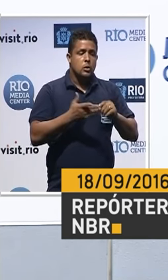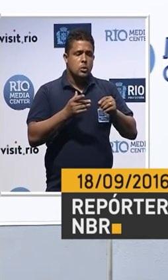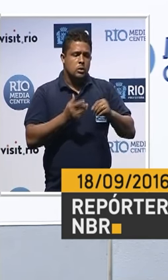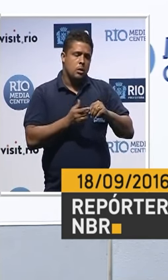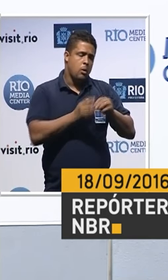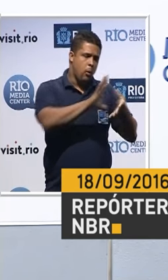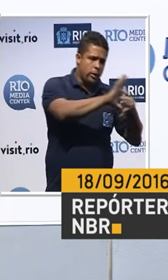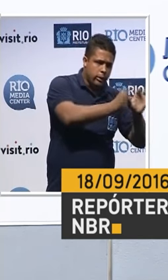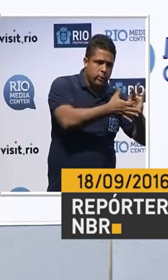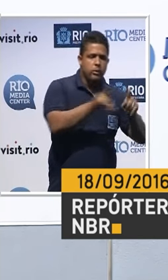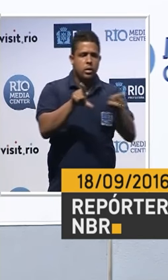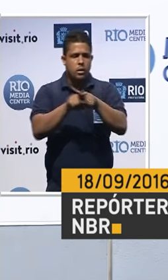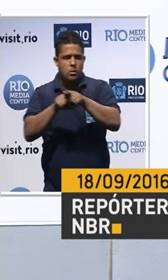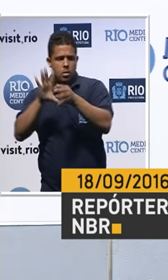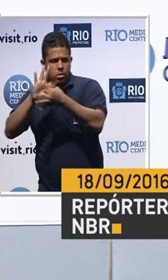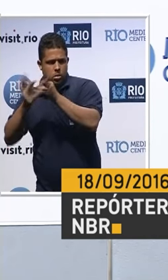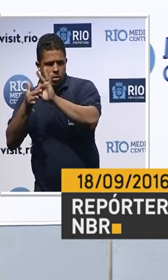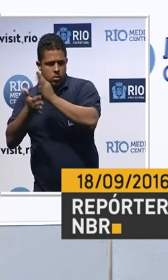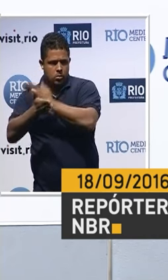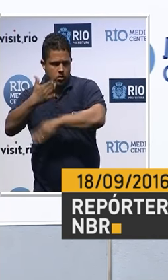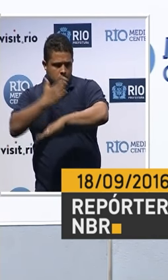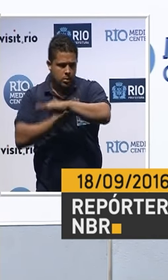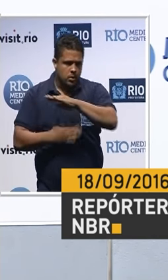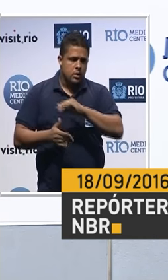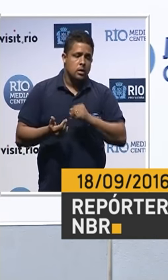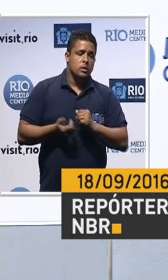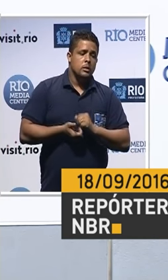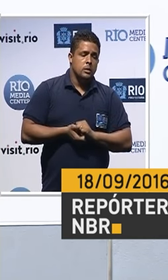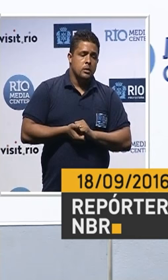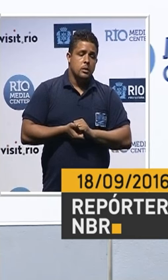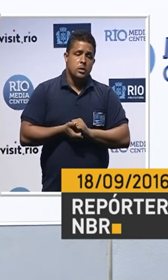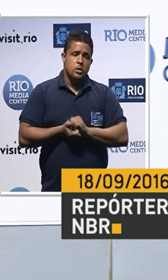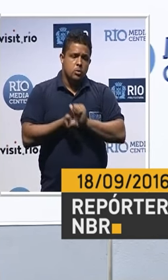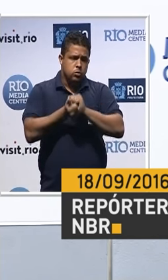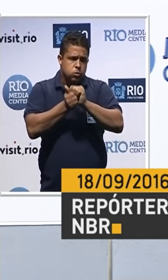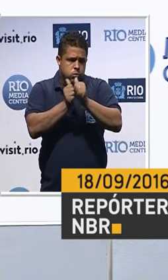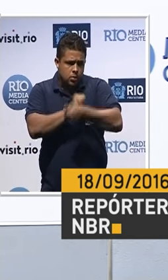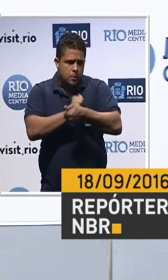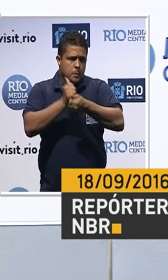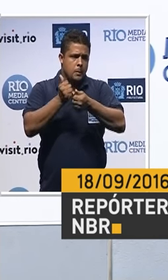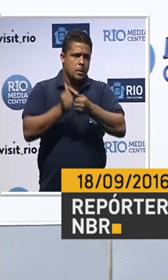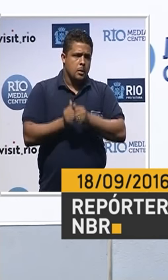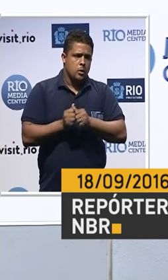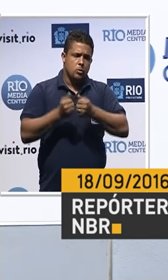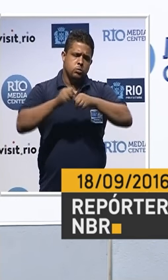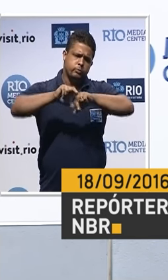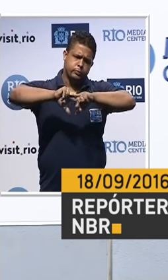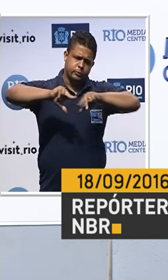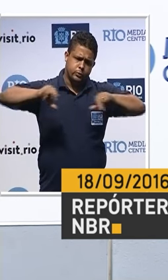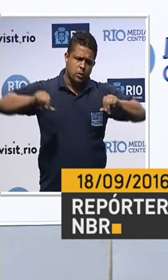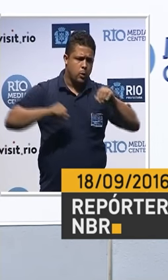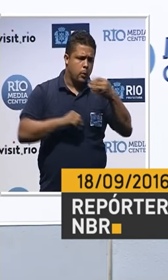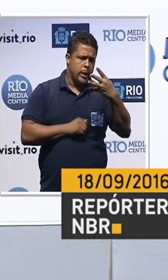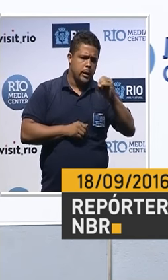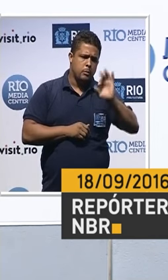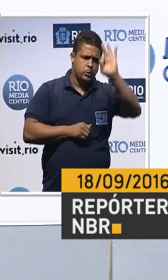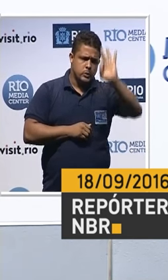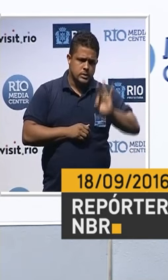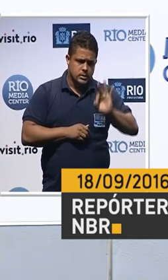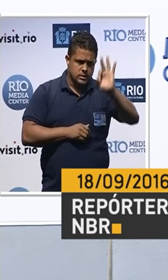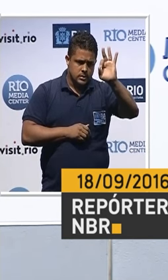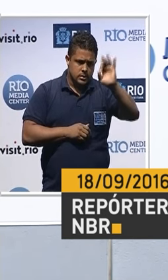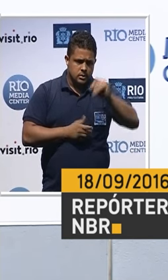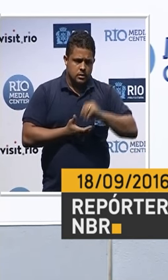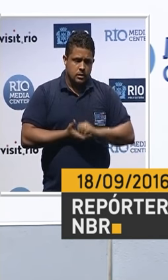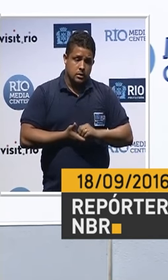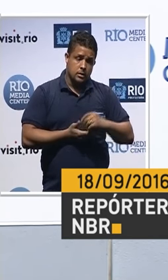quanto paralímpico, e também de modalidades não olímpicas. Hoje, cerca de 40%